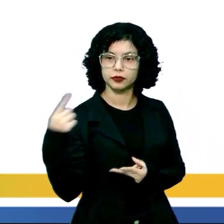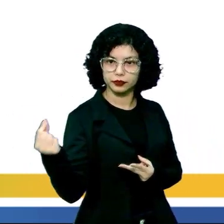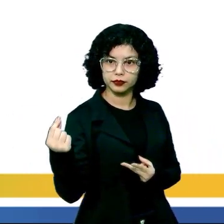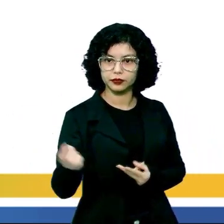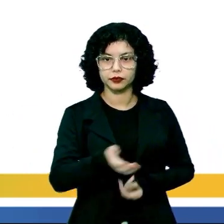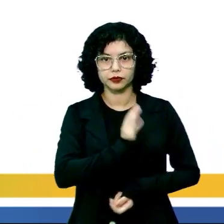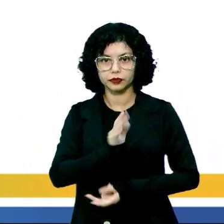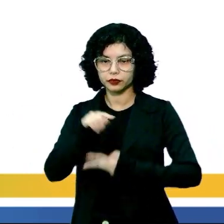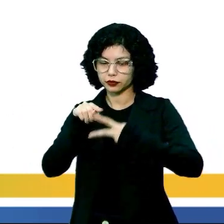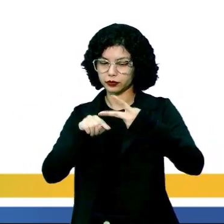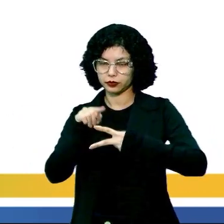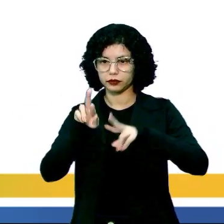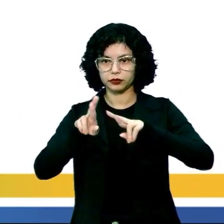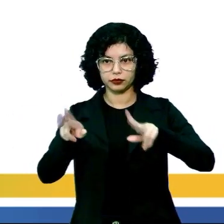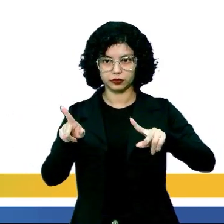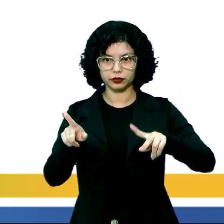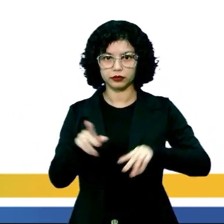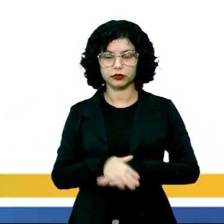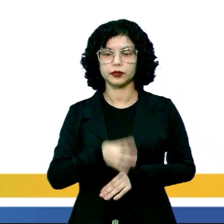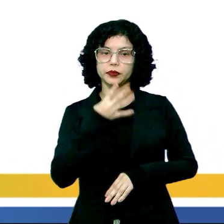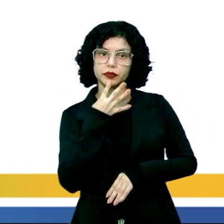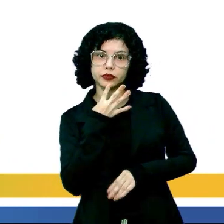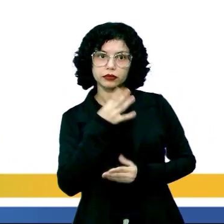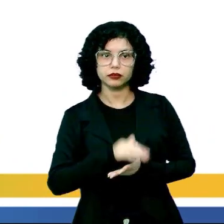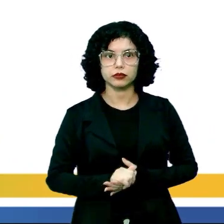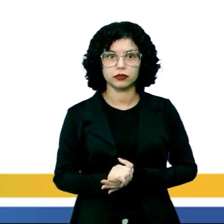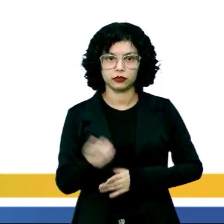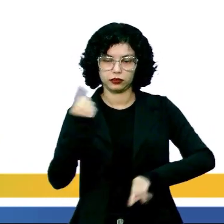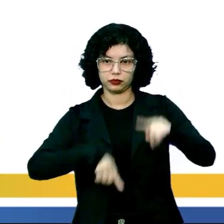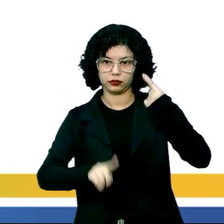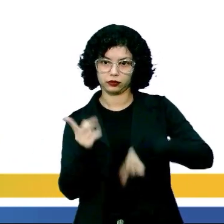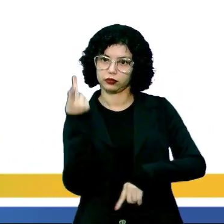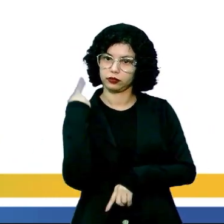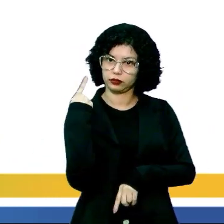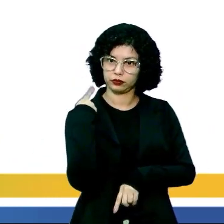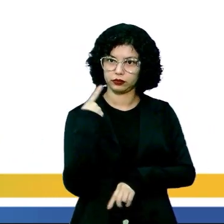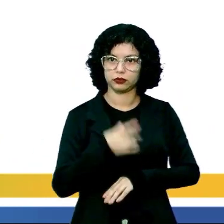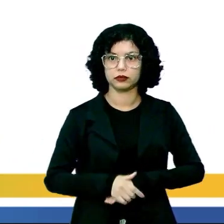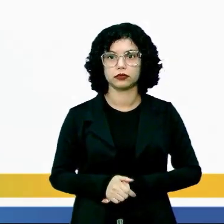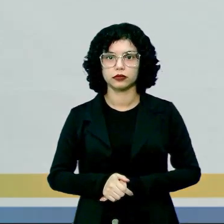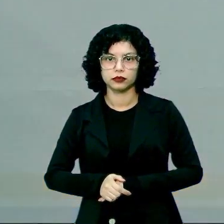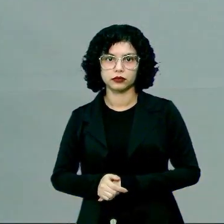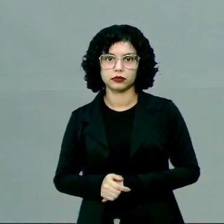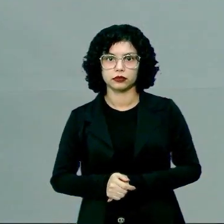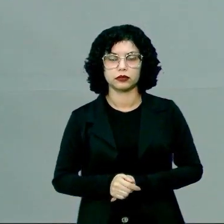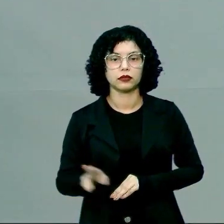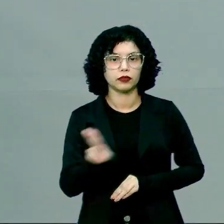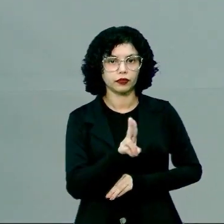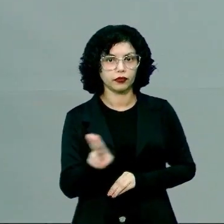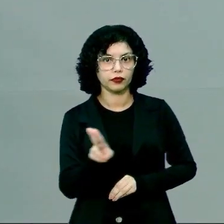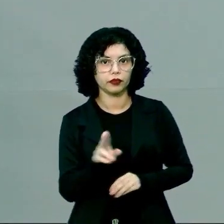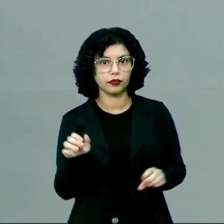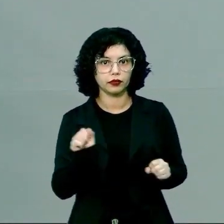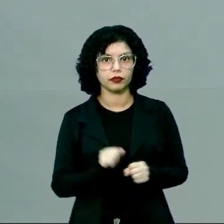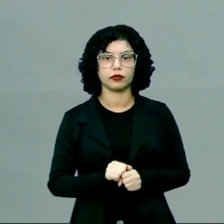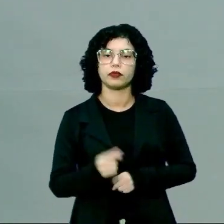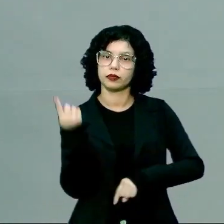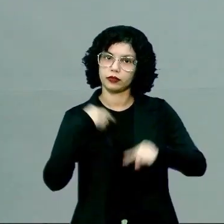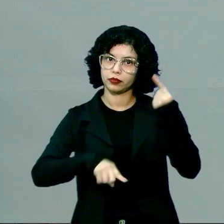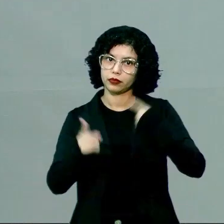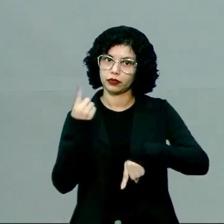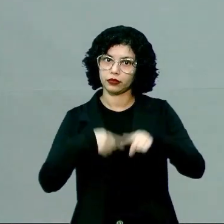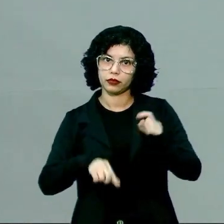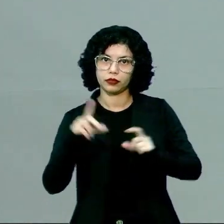coração, ele percorre dois trajetos diferentes, conhecidos como circulação pulmonar, que é também chamado, pessoal, de